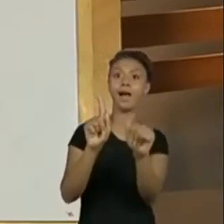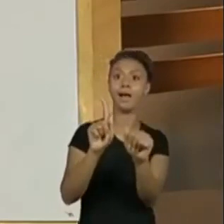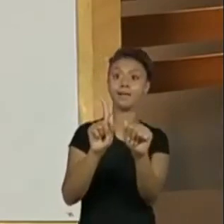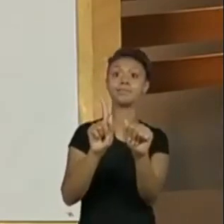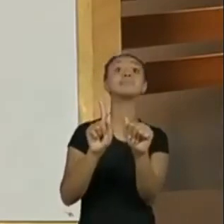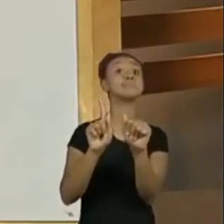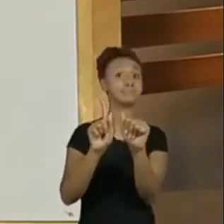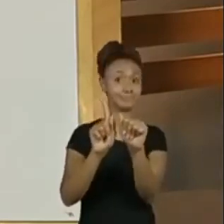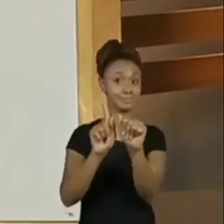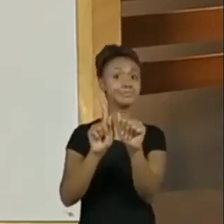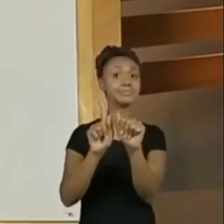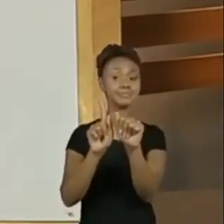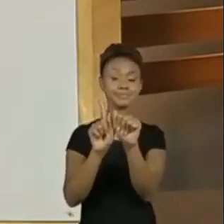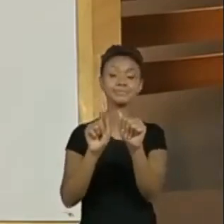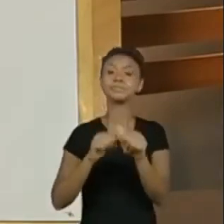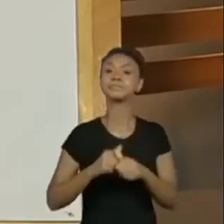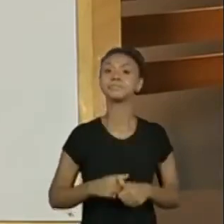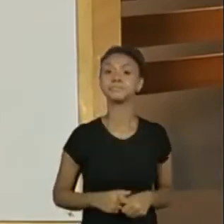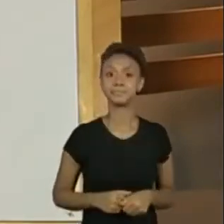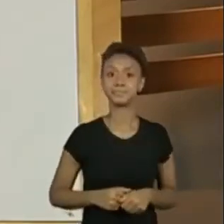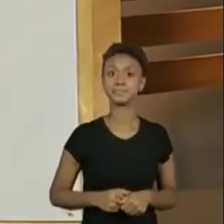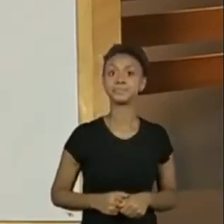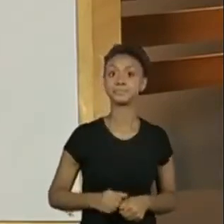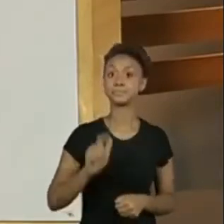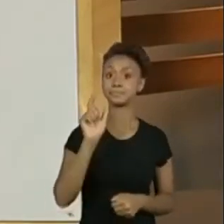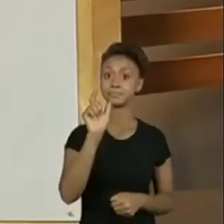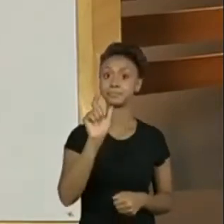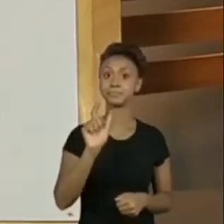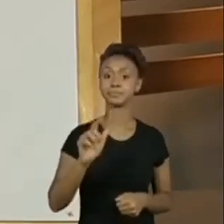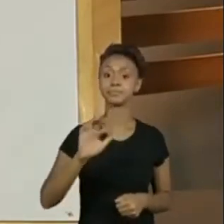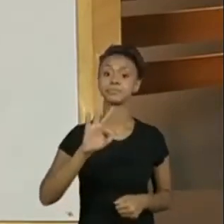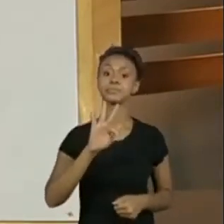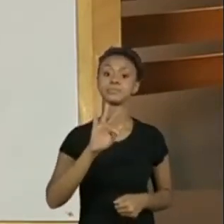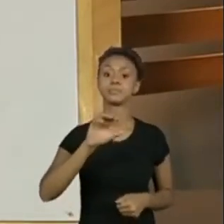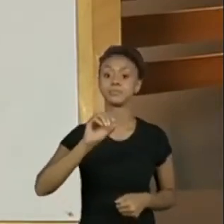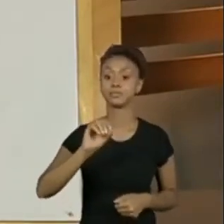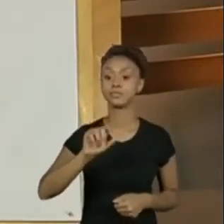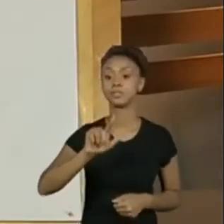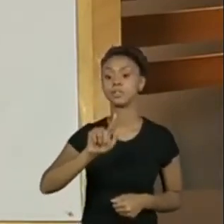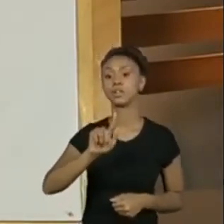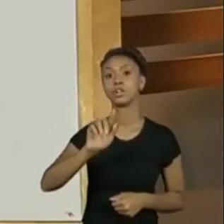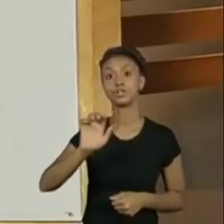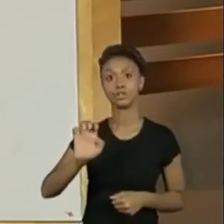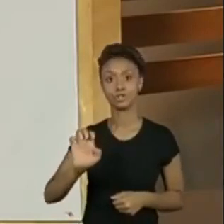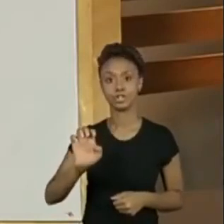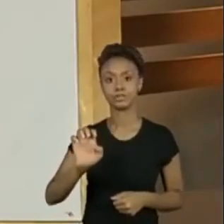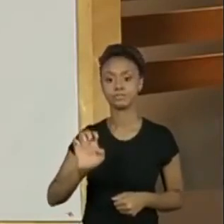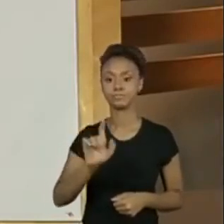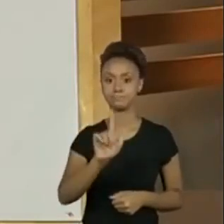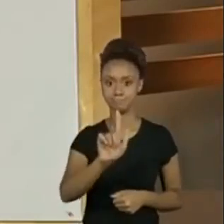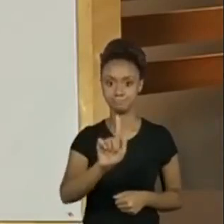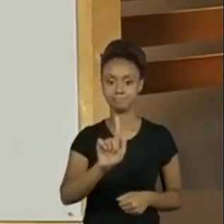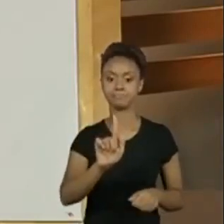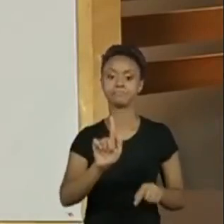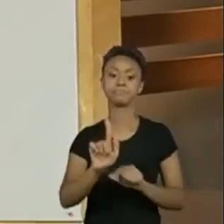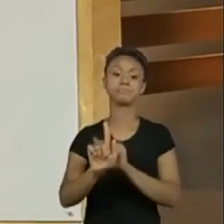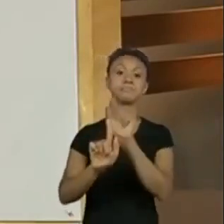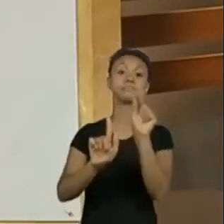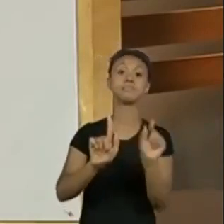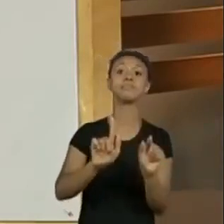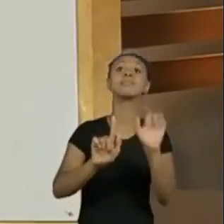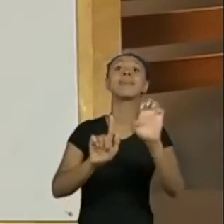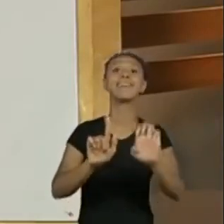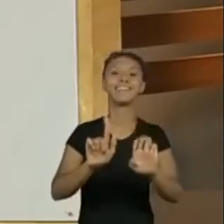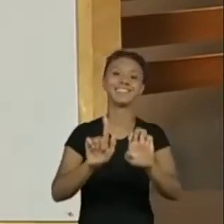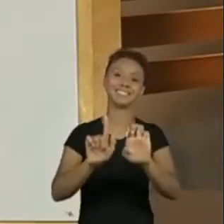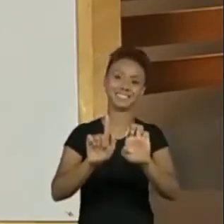A. Na palavra foge, depois do G, vem a letra? A